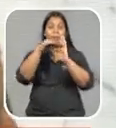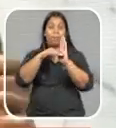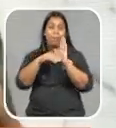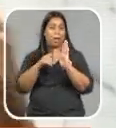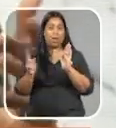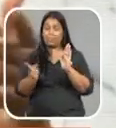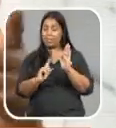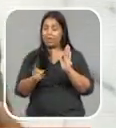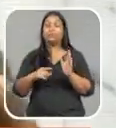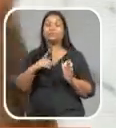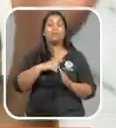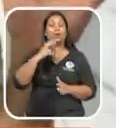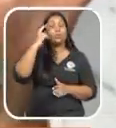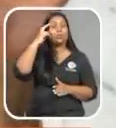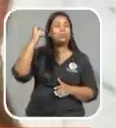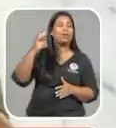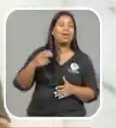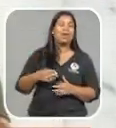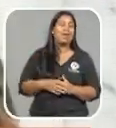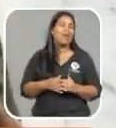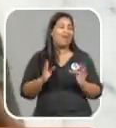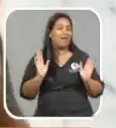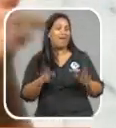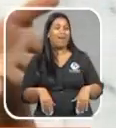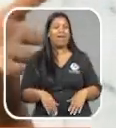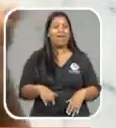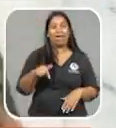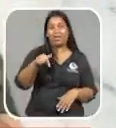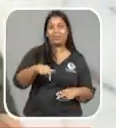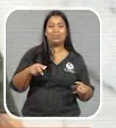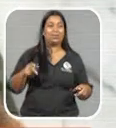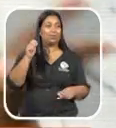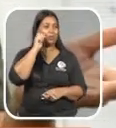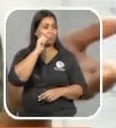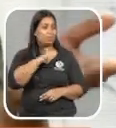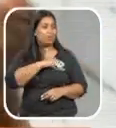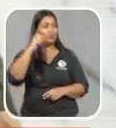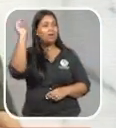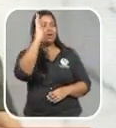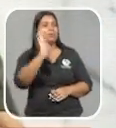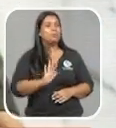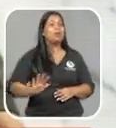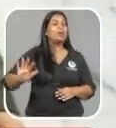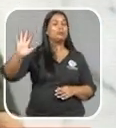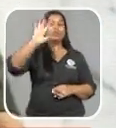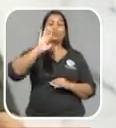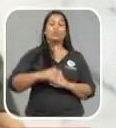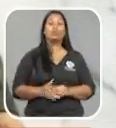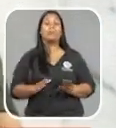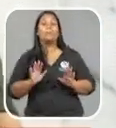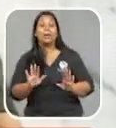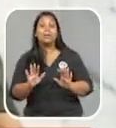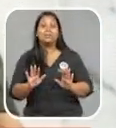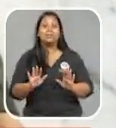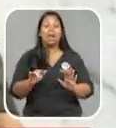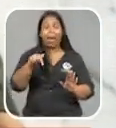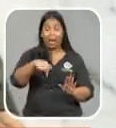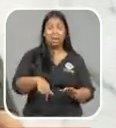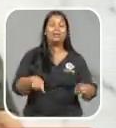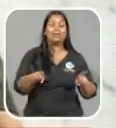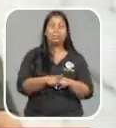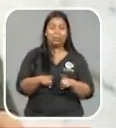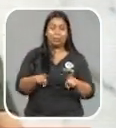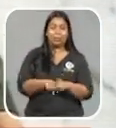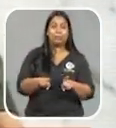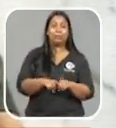gosto de falar assim, aqui em Rio Preto. Não, isso é no Brasil inteiro. Né? Mas aqui também, né, uma cultura de vereador.